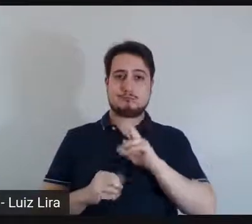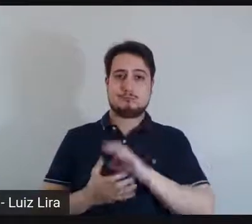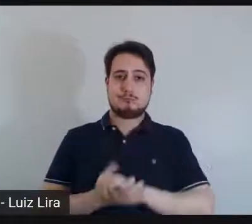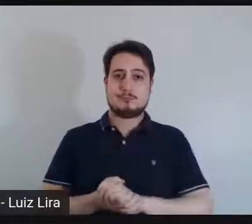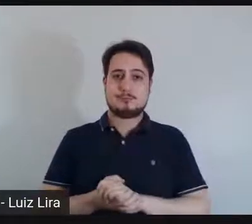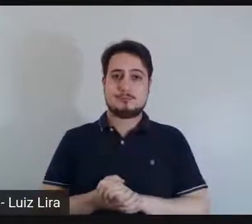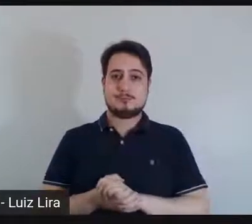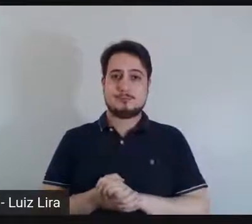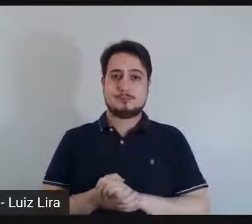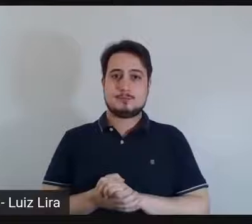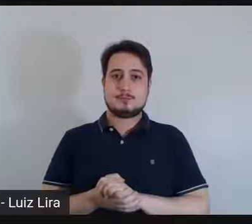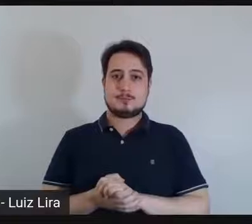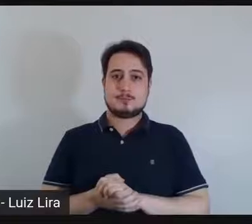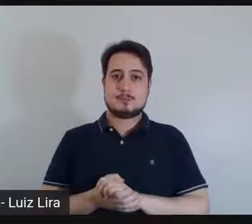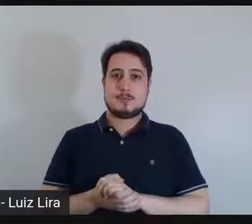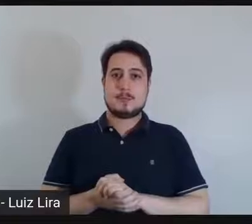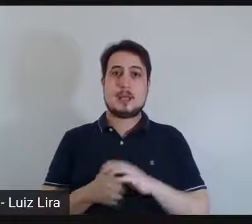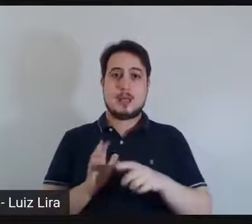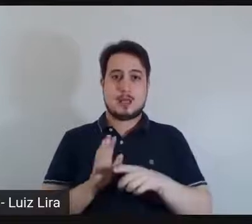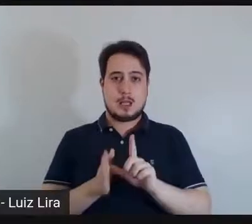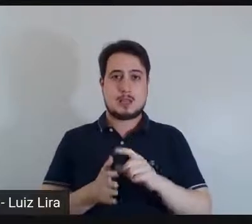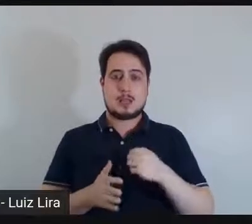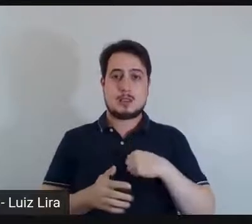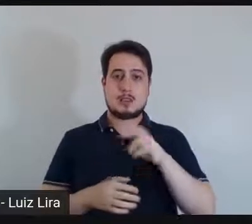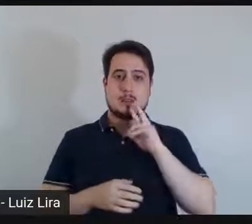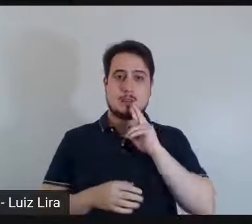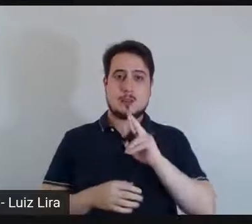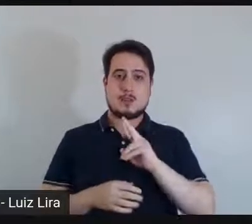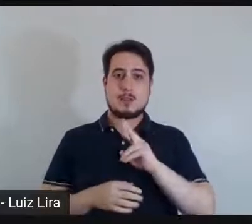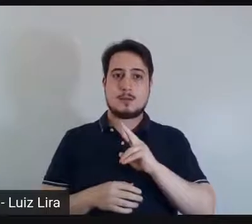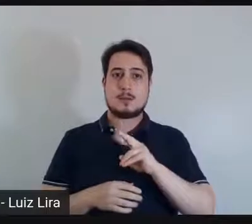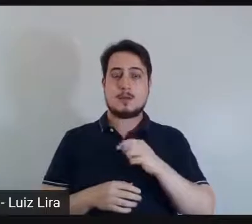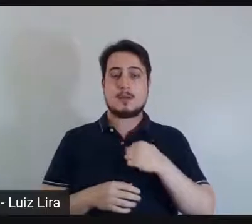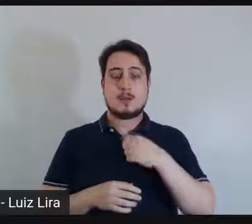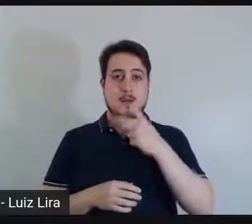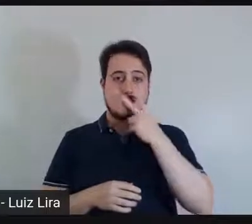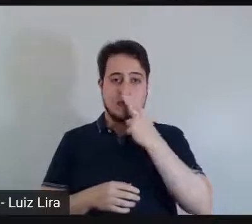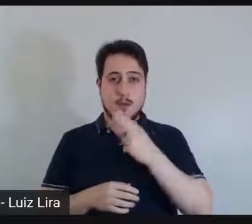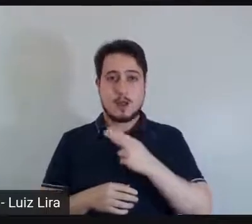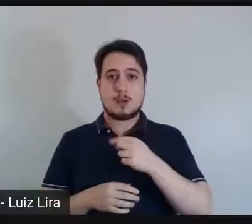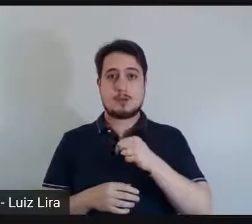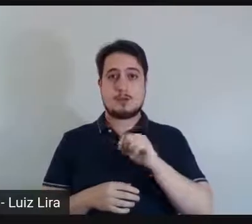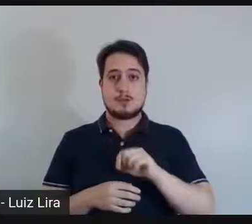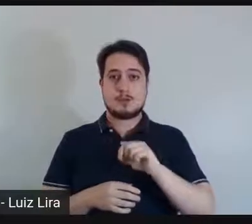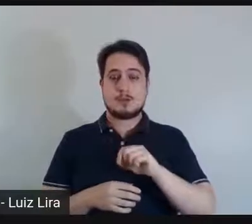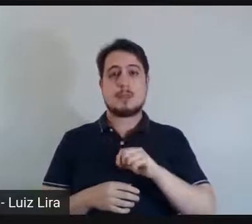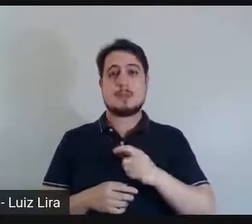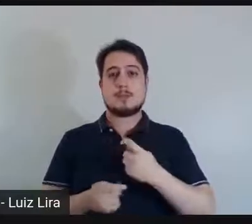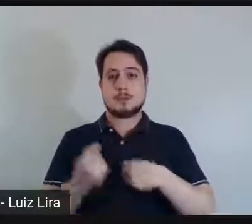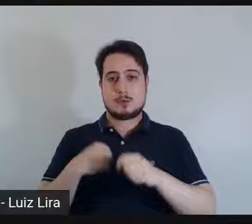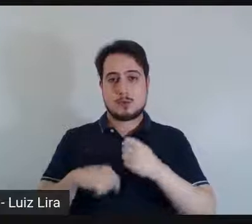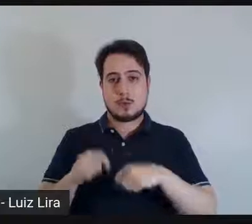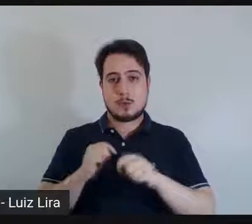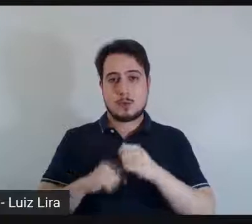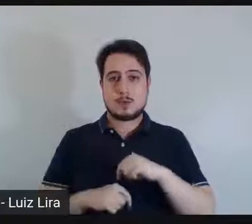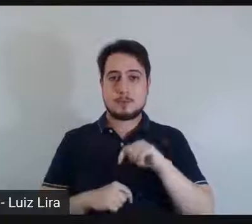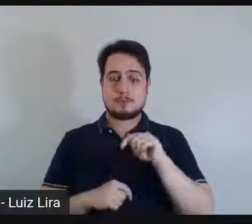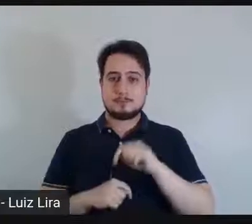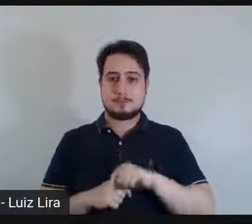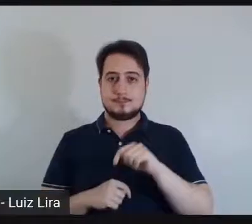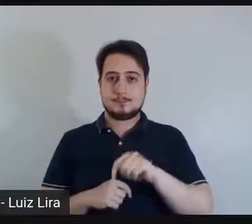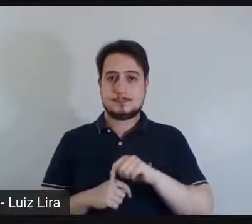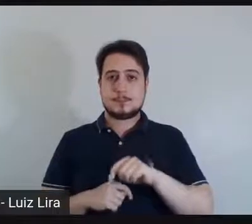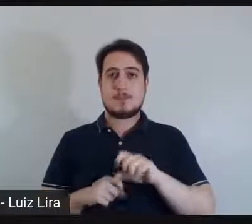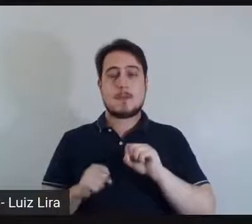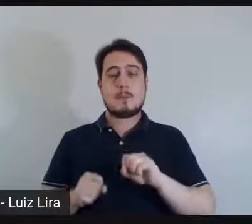André te responder, olha só, antes de te responder, eu acho que dessa economia aqui, pode